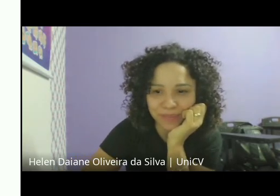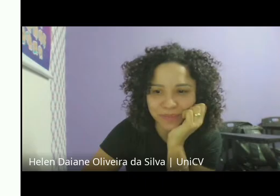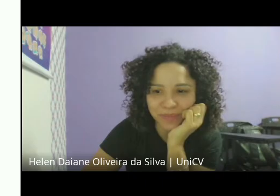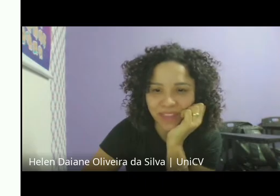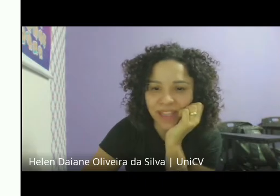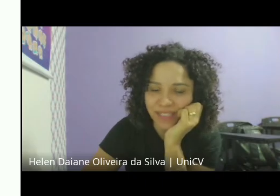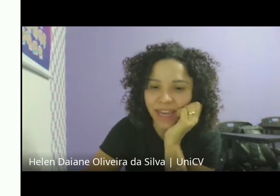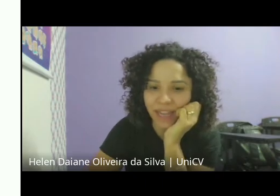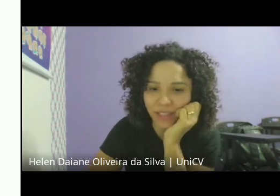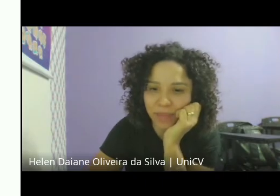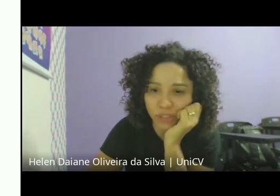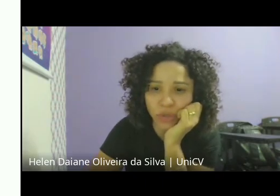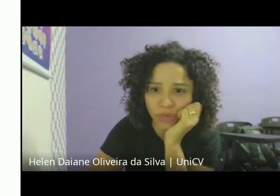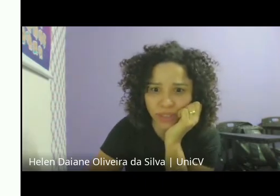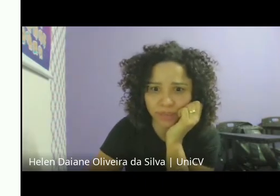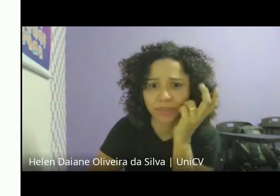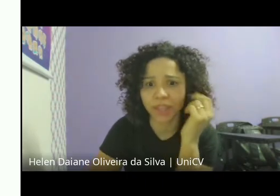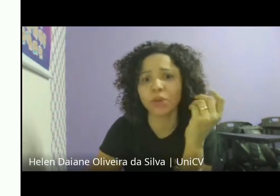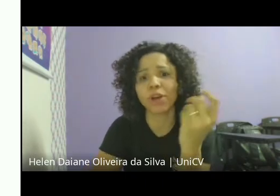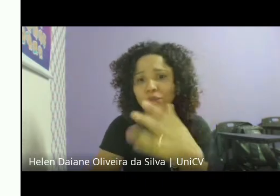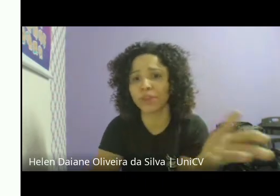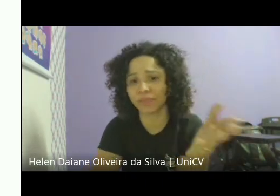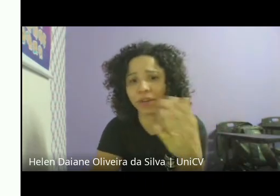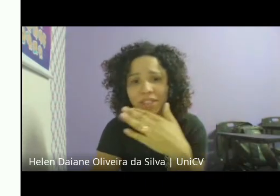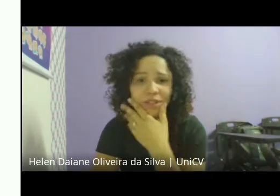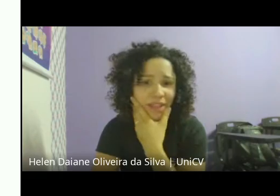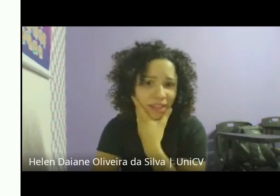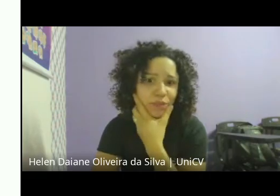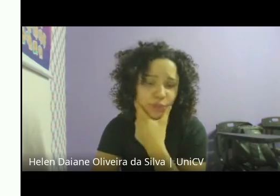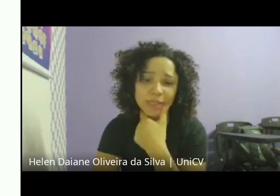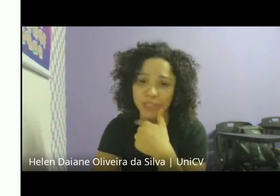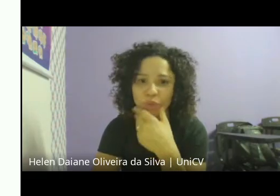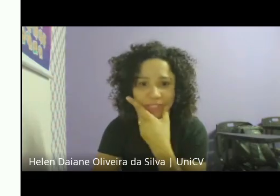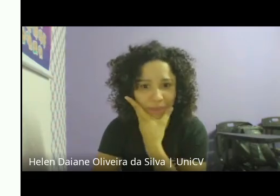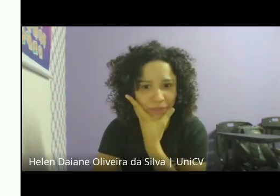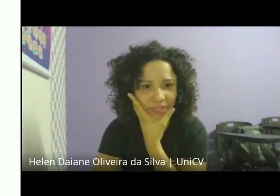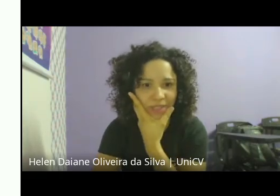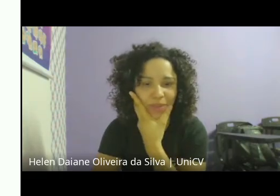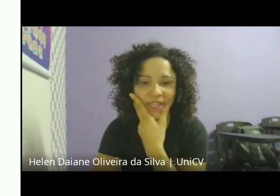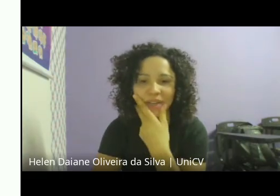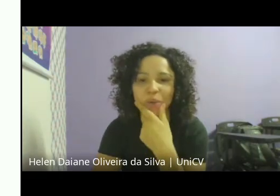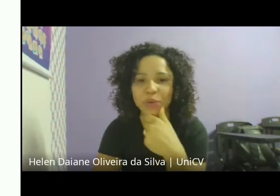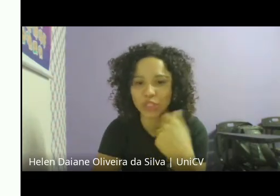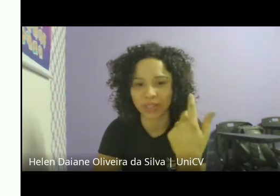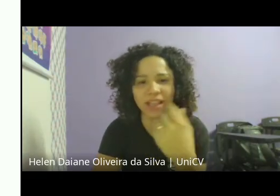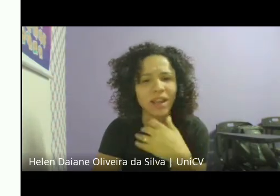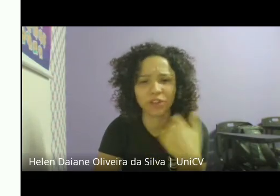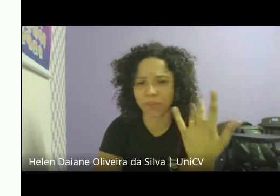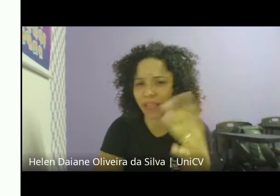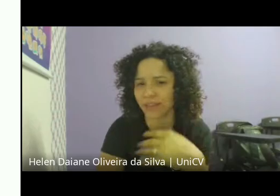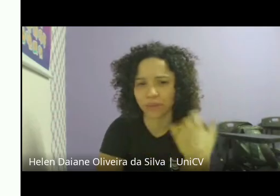Tá? Segue lá, tem bastante coisa. Eu não posto com muita frequência que não dá tempo, gente, mas tem bastante coisa lá para vocês poderem